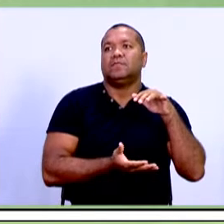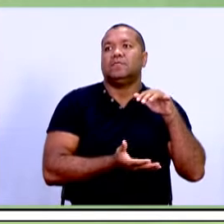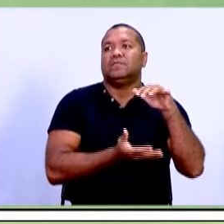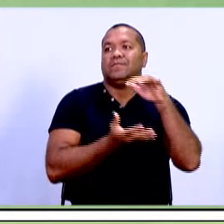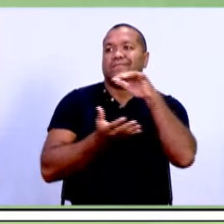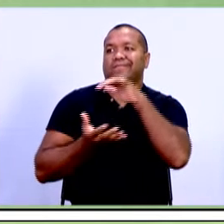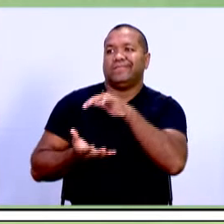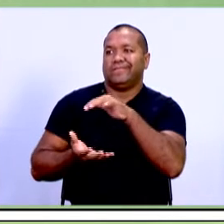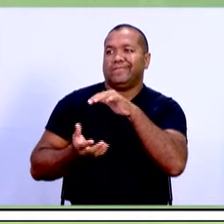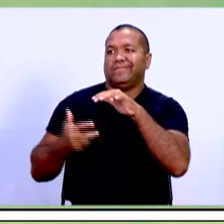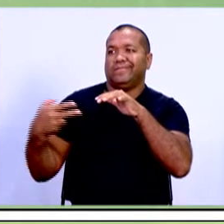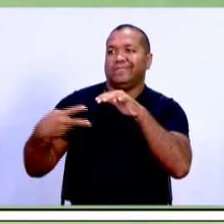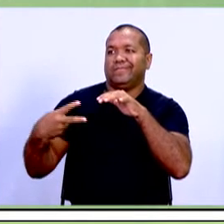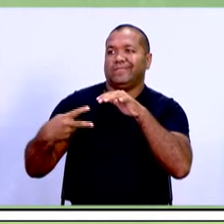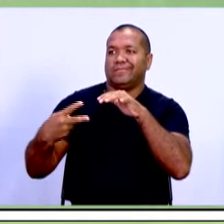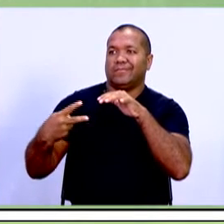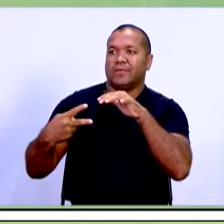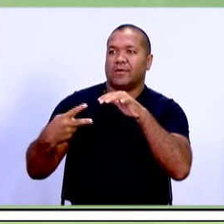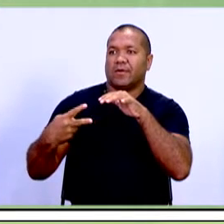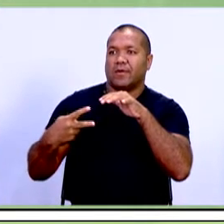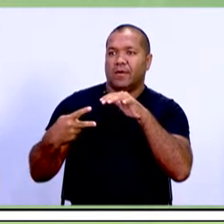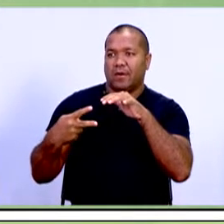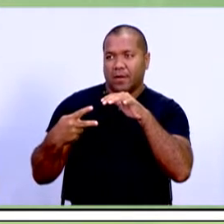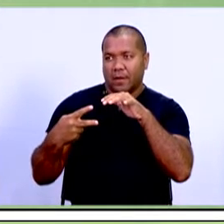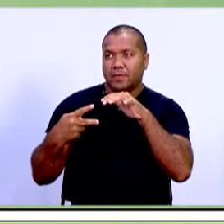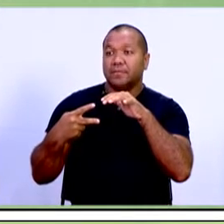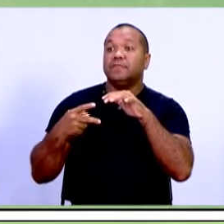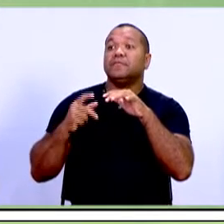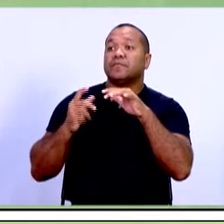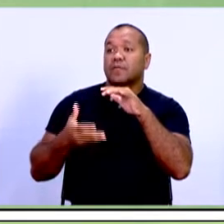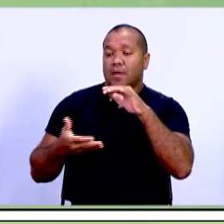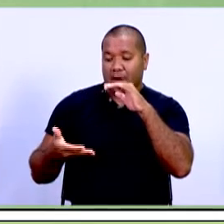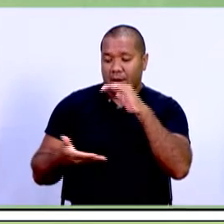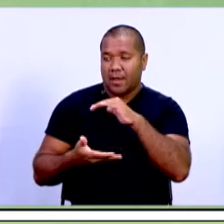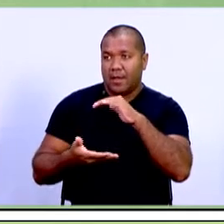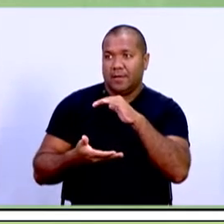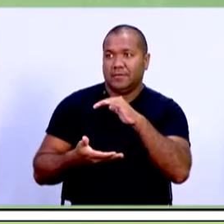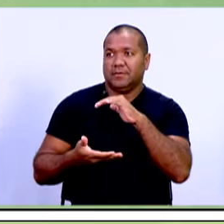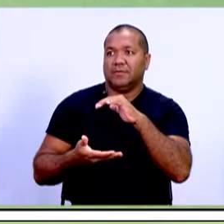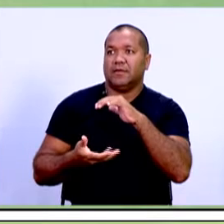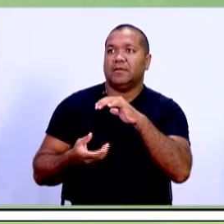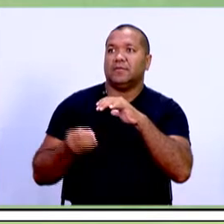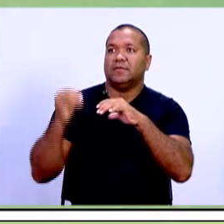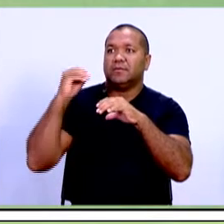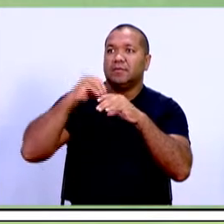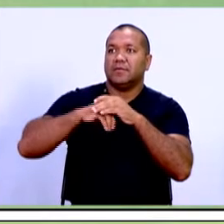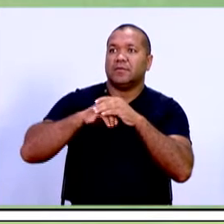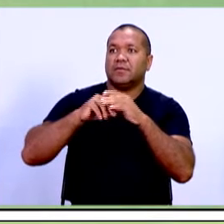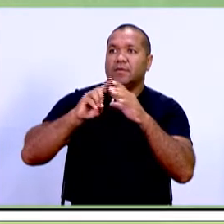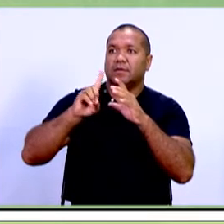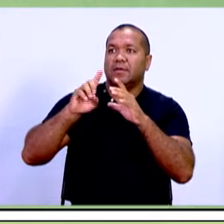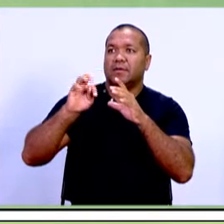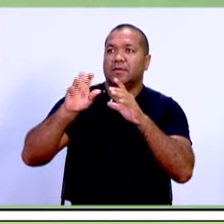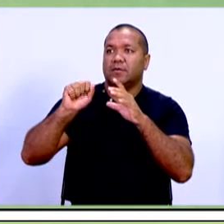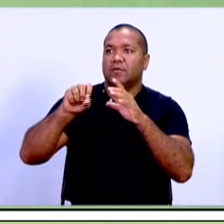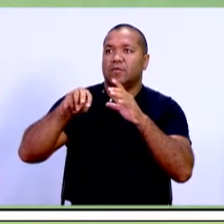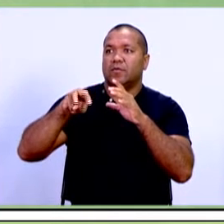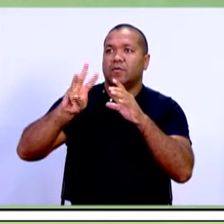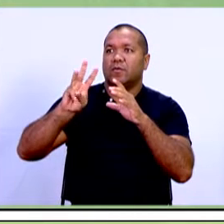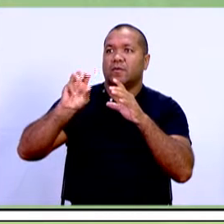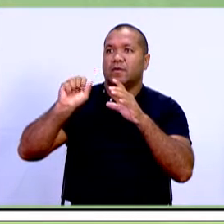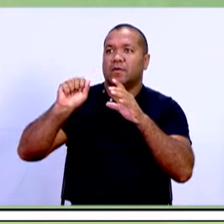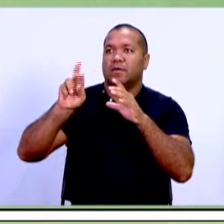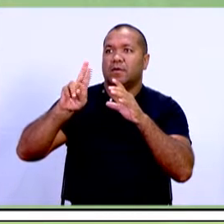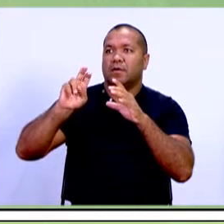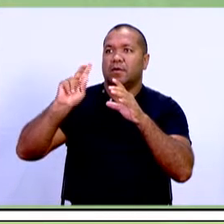fase 2. Esse dado ele é armazenado num Data Warehouse. O que é